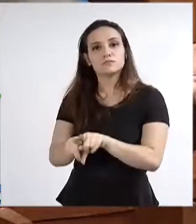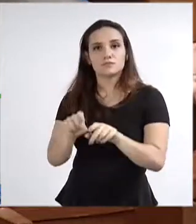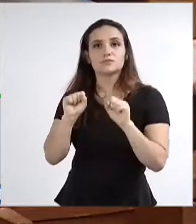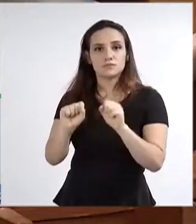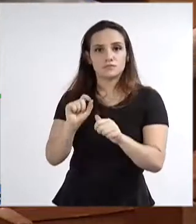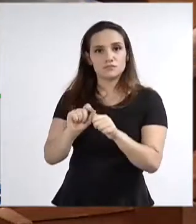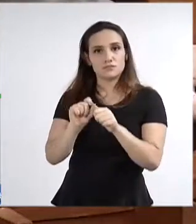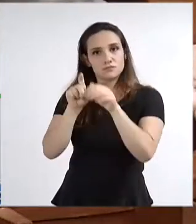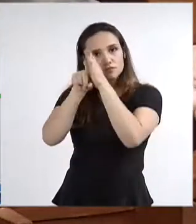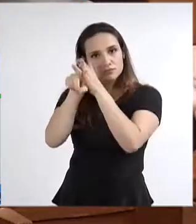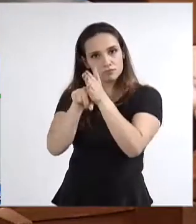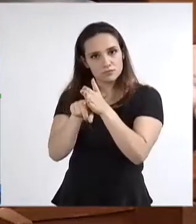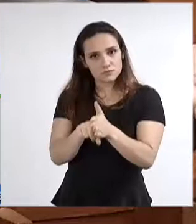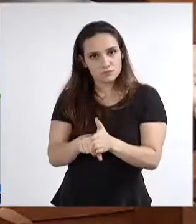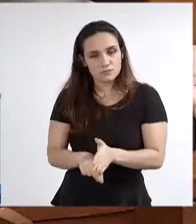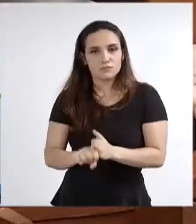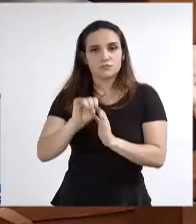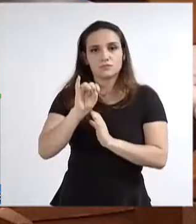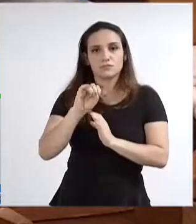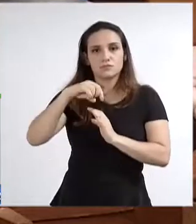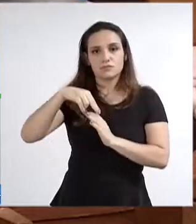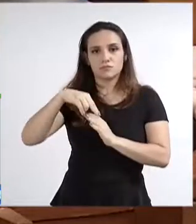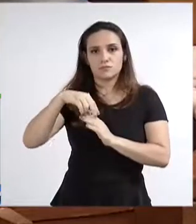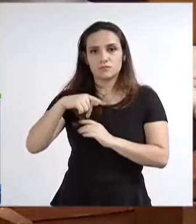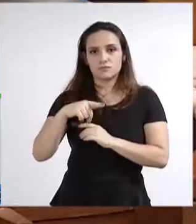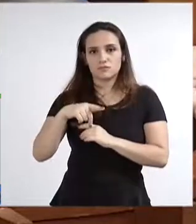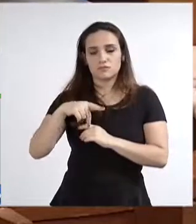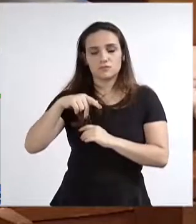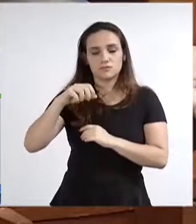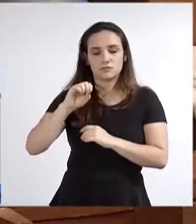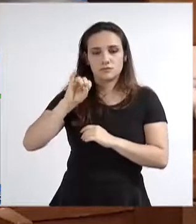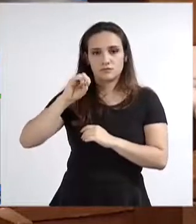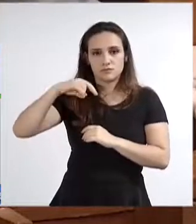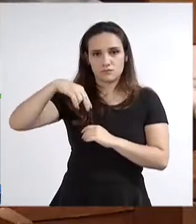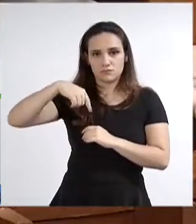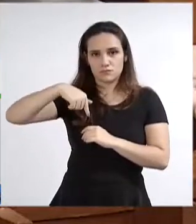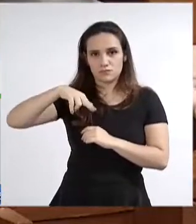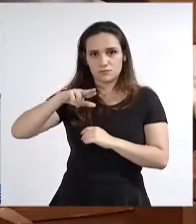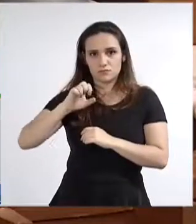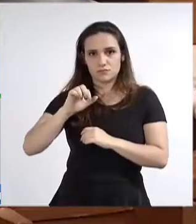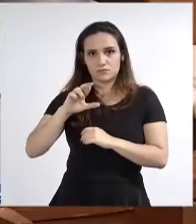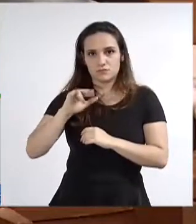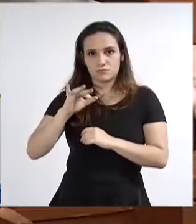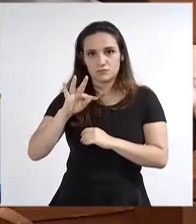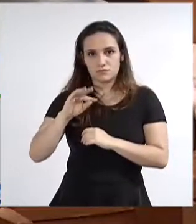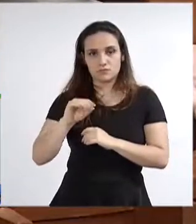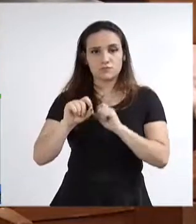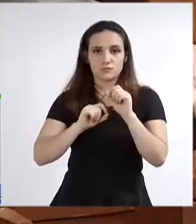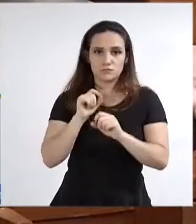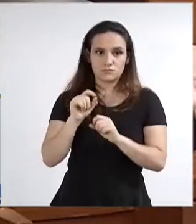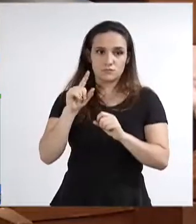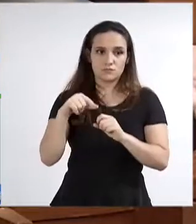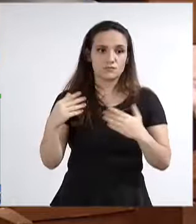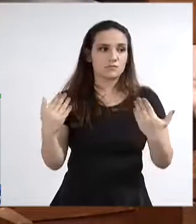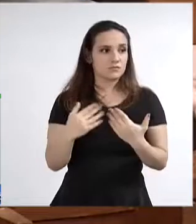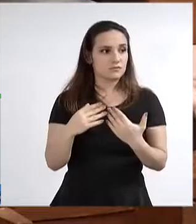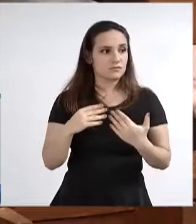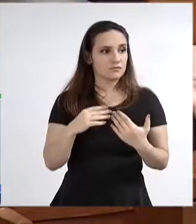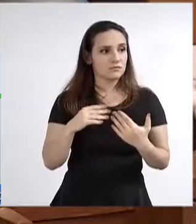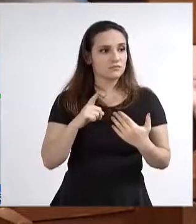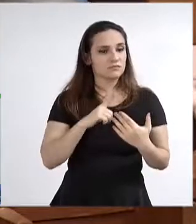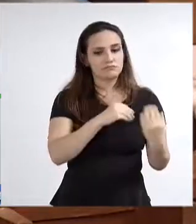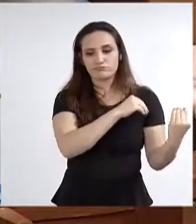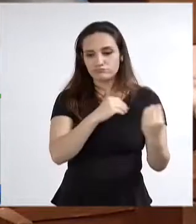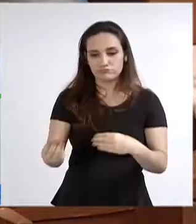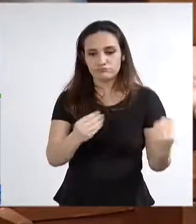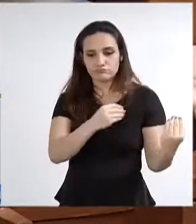policiais. E, na verdade, esse convênio ele é um conjunto de atribuições que só colocou responsabilidades ao Mato Grosso